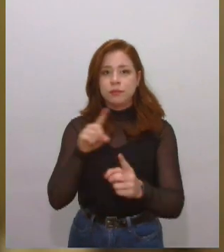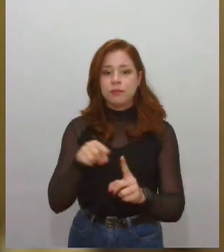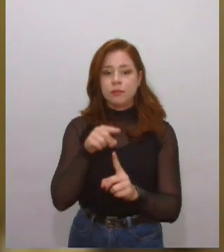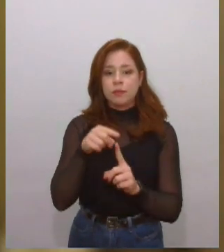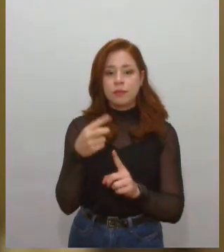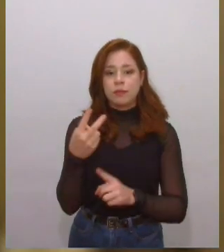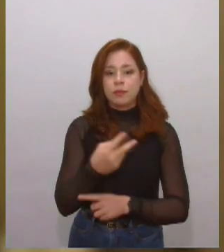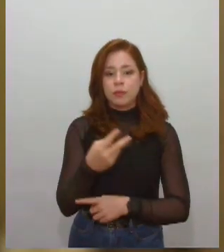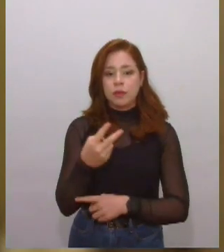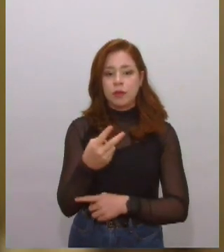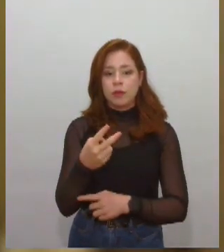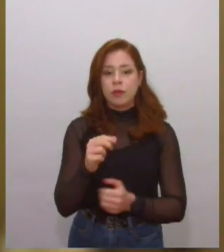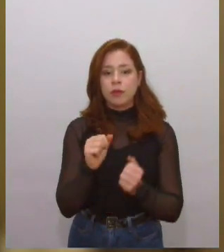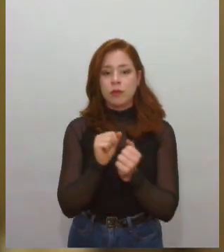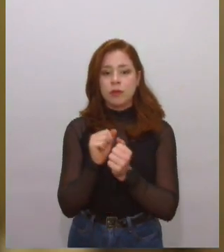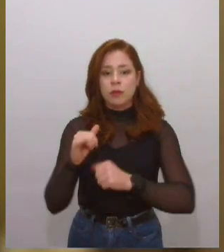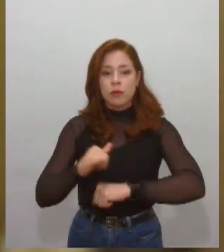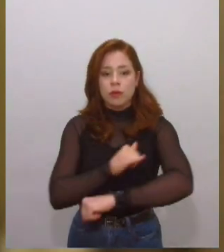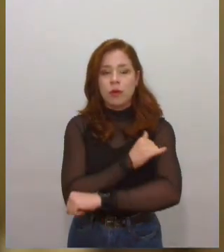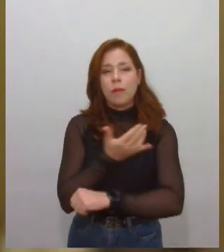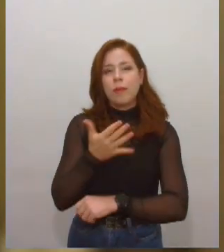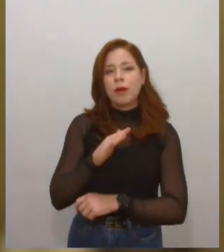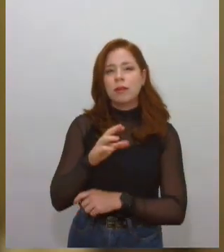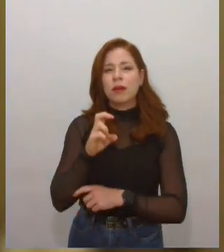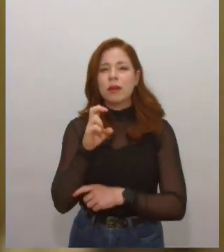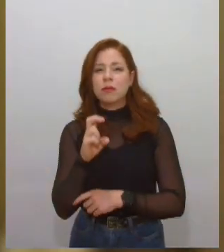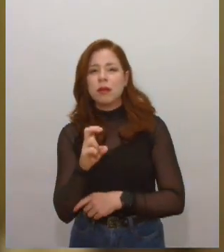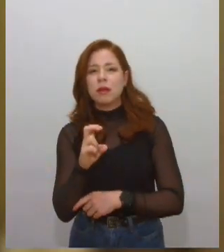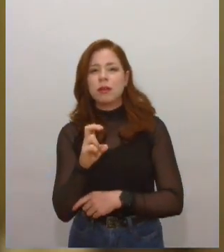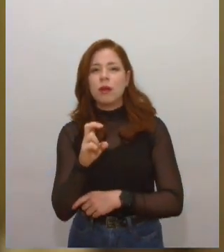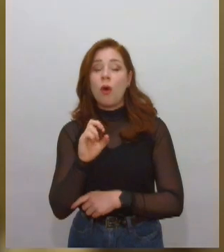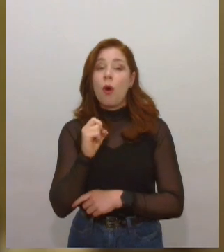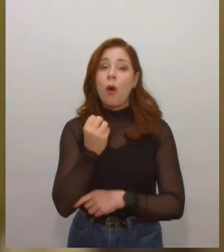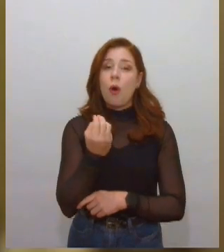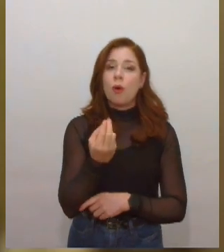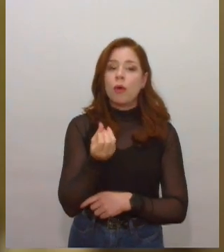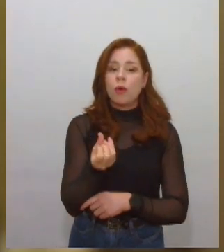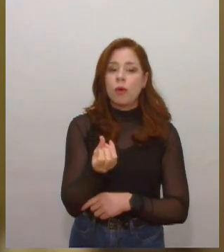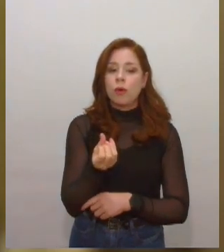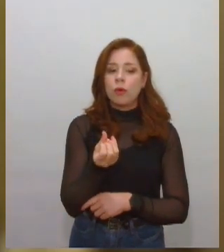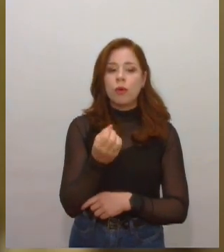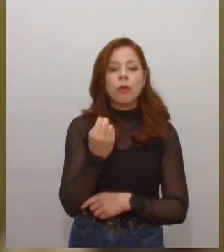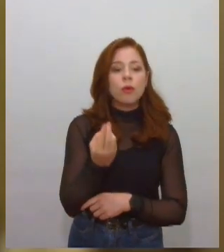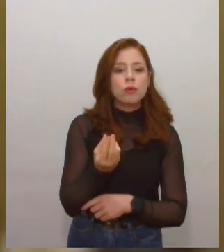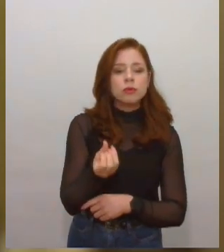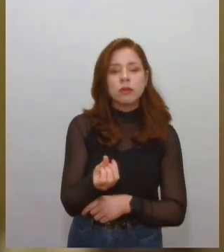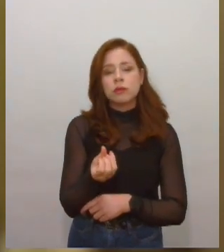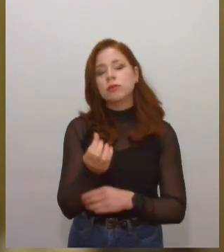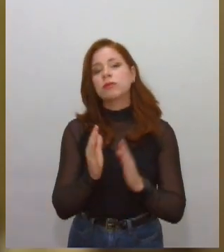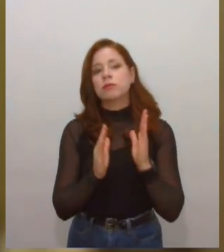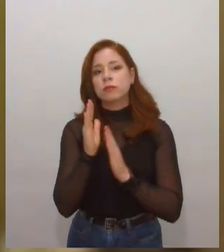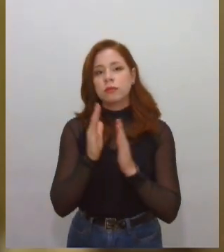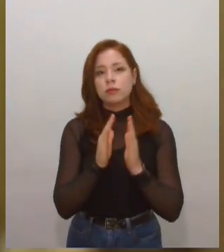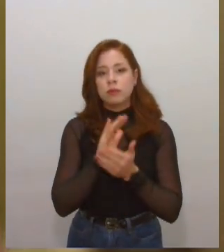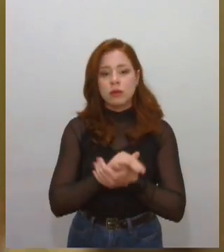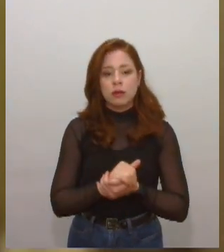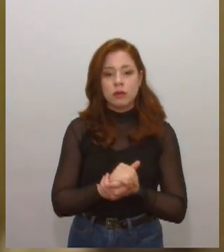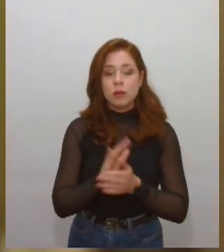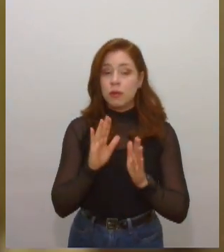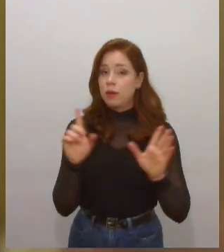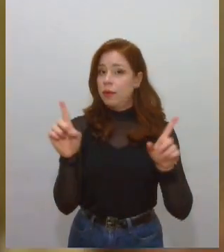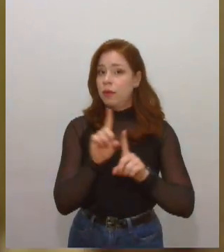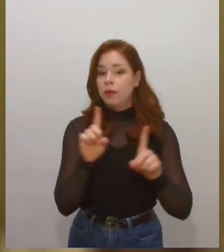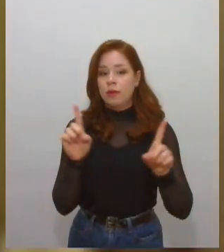iria aparecer na quinta, sexta década de vida. A gente sabe hoje que não, que esse diabetes, que não é aquele